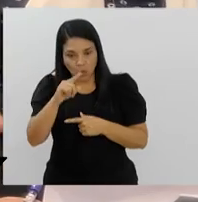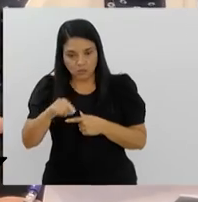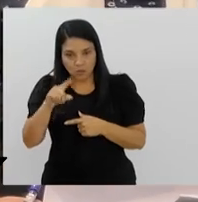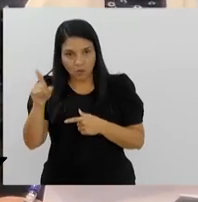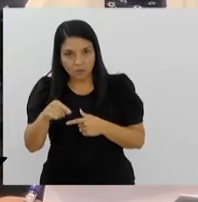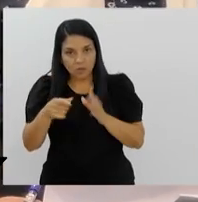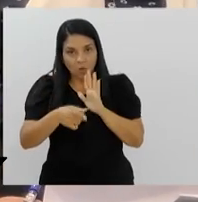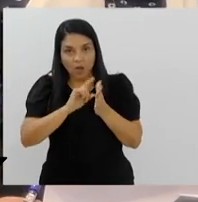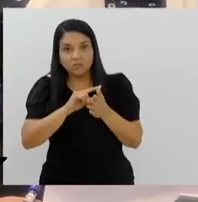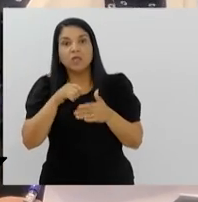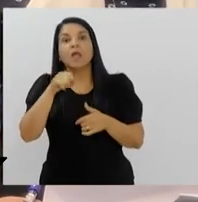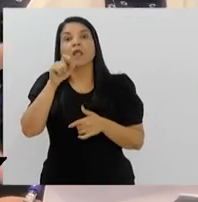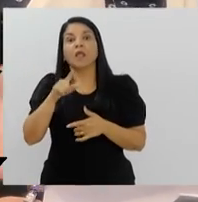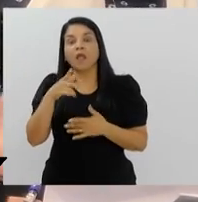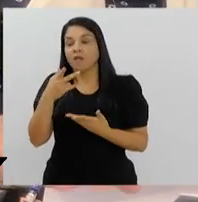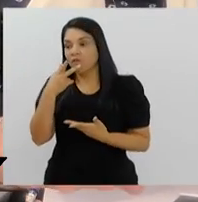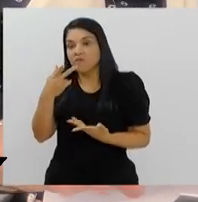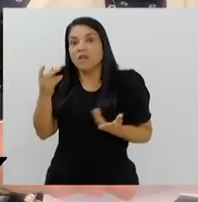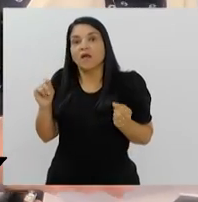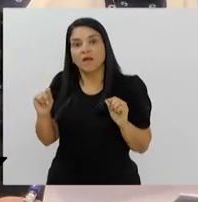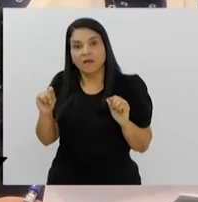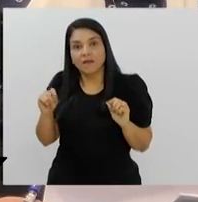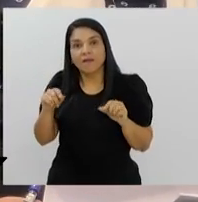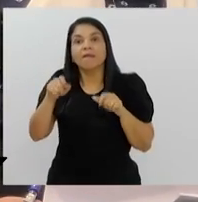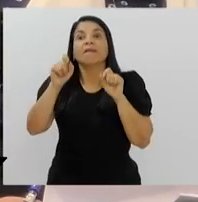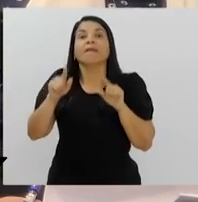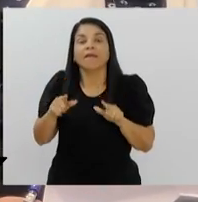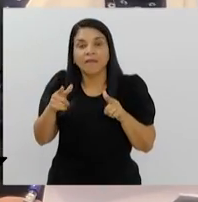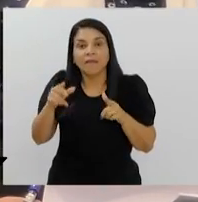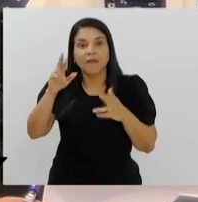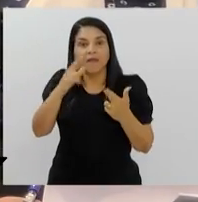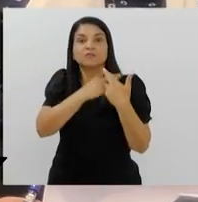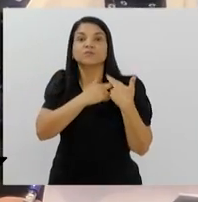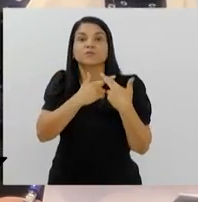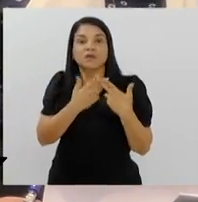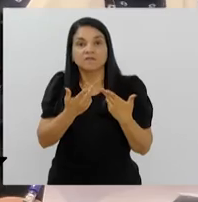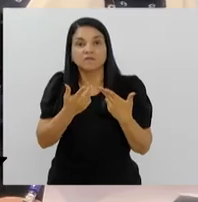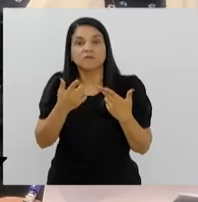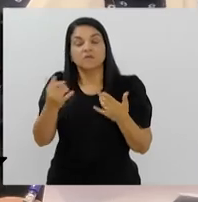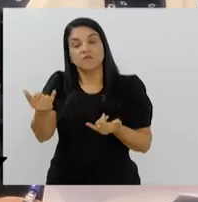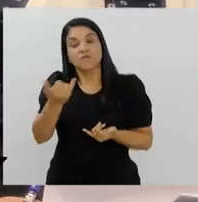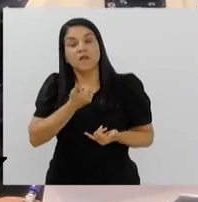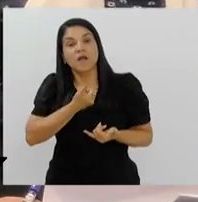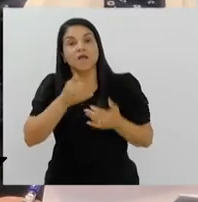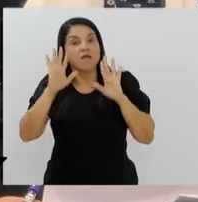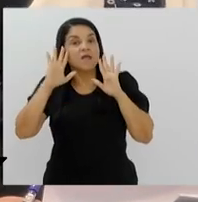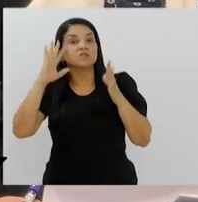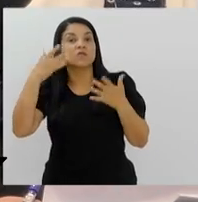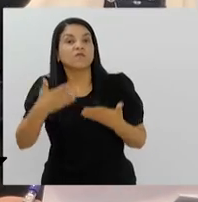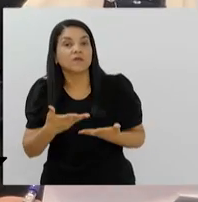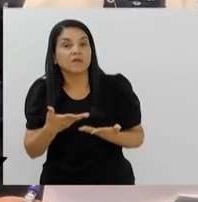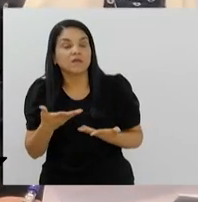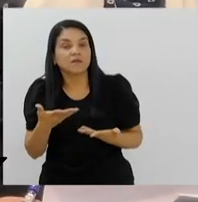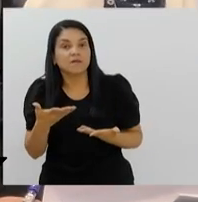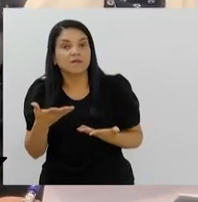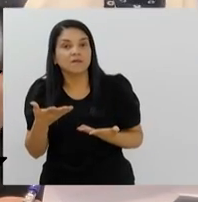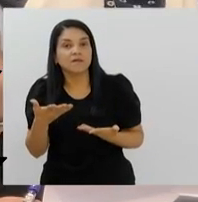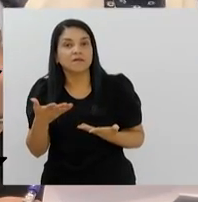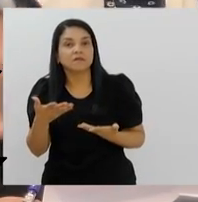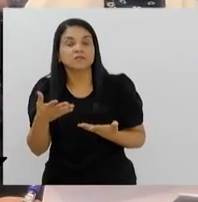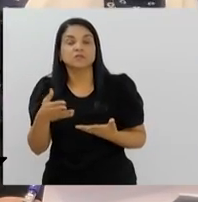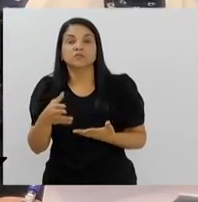então quem tem então a gente vai chamar quem tem para resolver e para dizer pra gente para afirmar mais uma vez